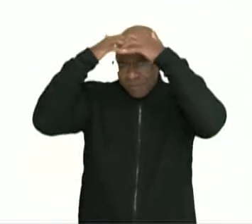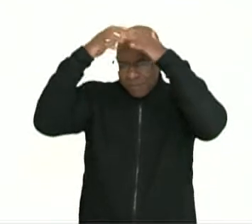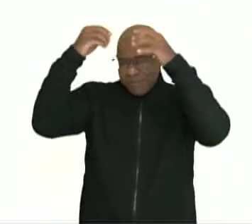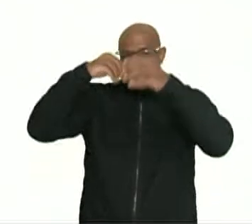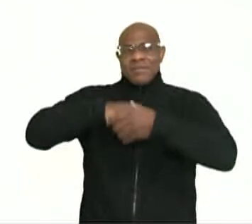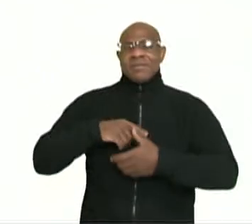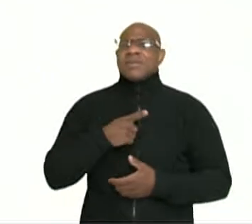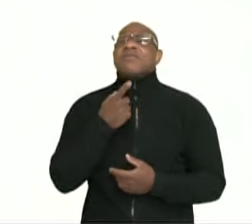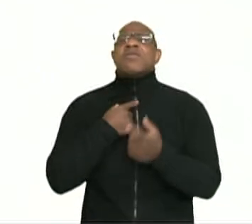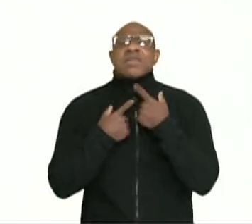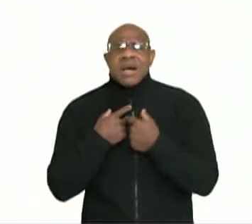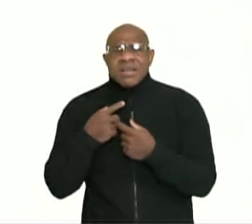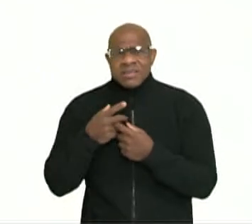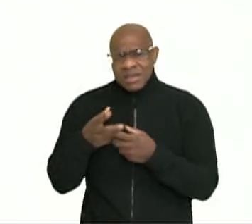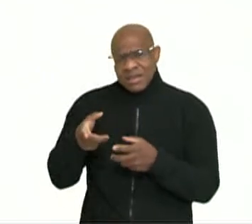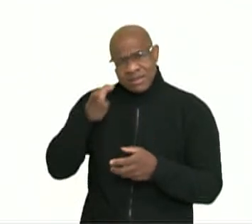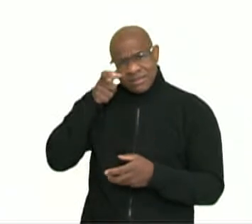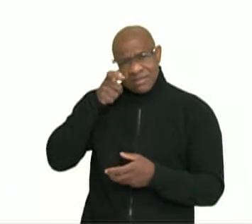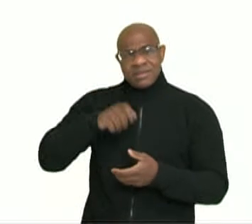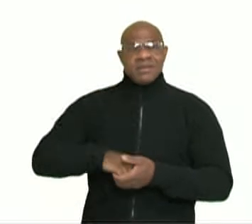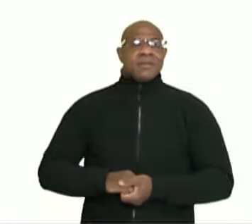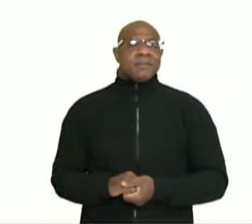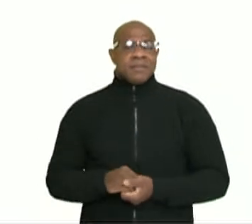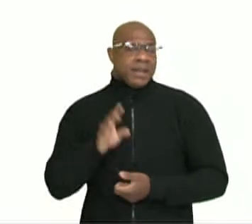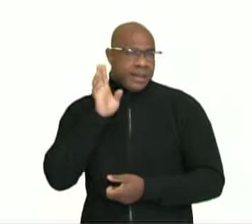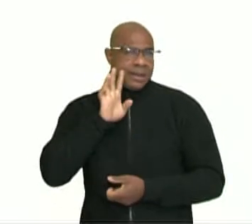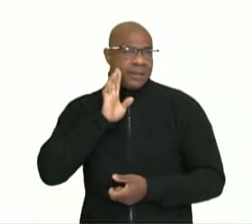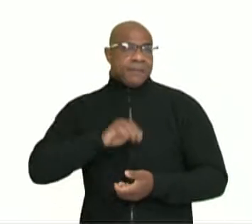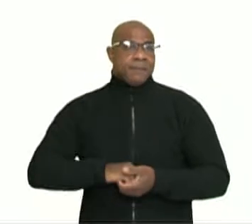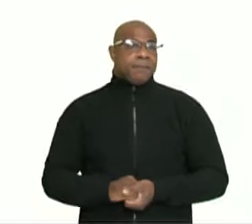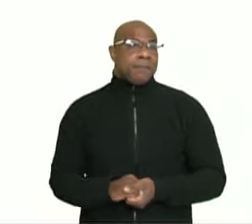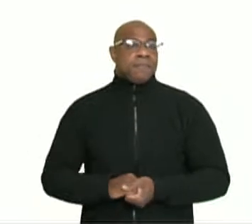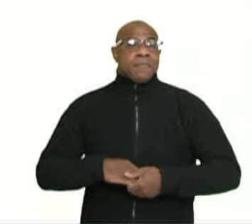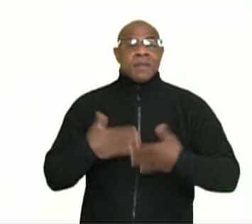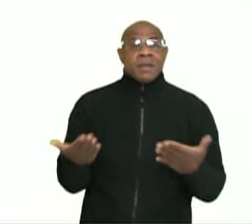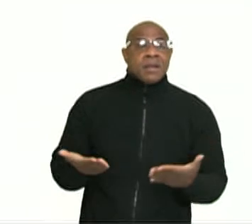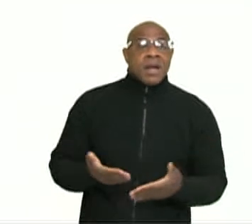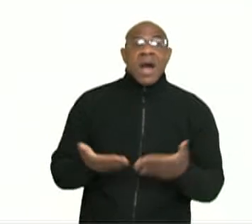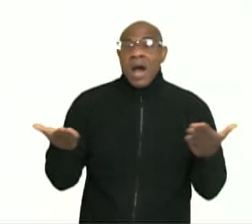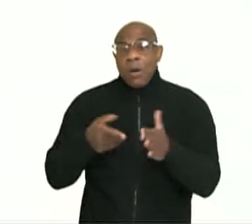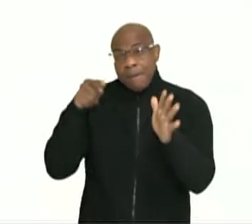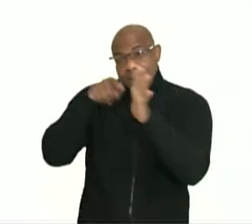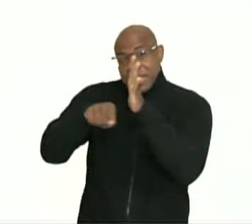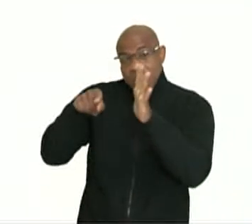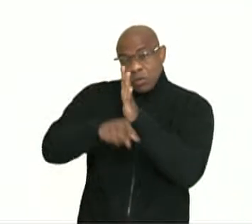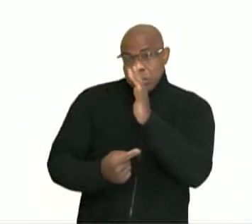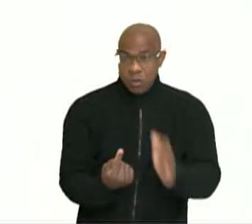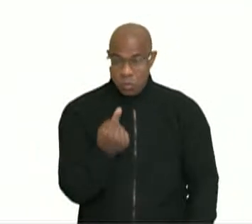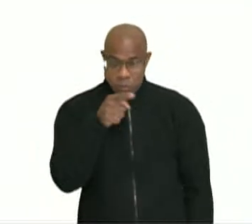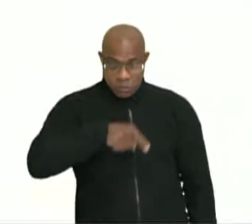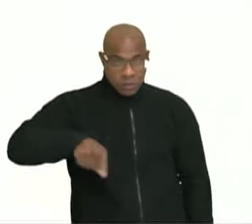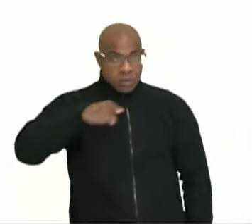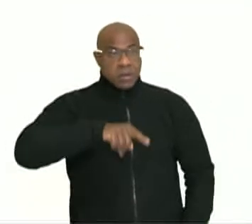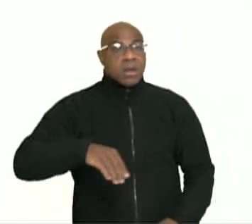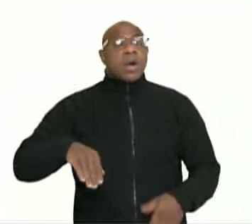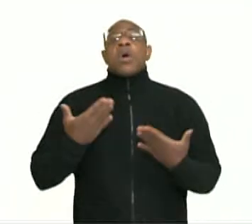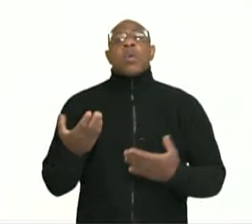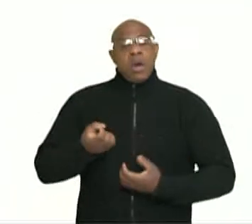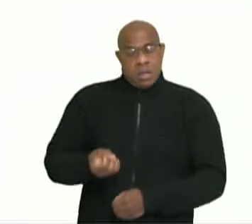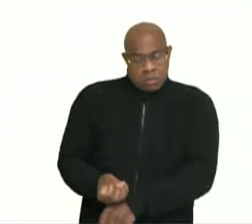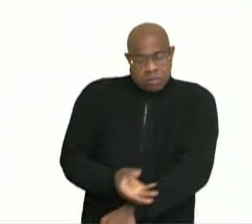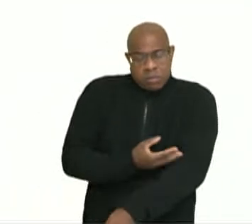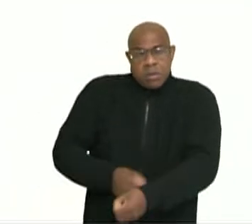assistir? Se você não assistiu, assiste, viu? É legalzinho. E agora eu tenho a pergunta 1 para você. Quais são as